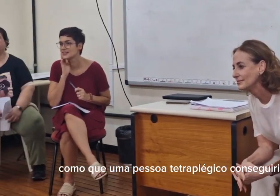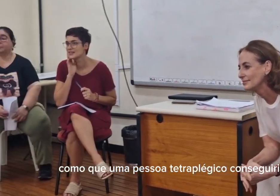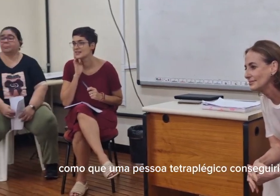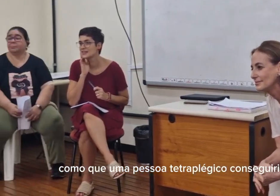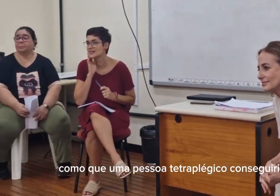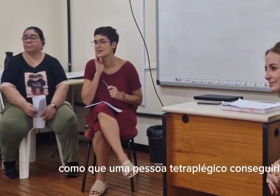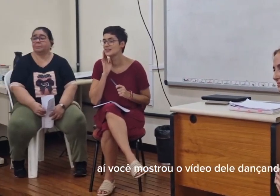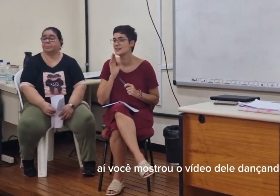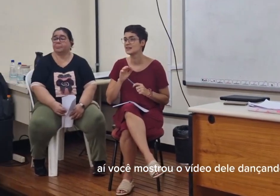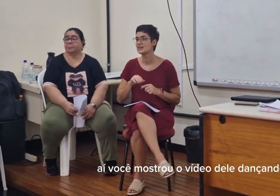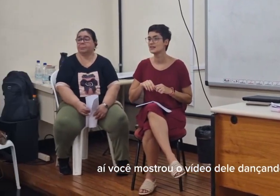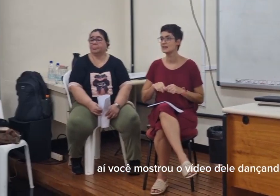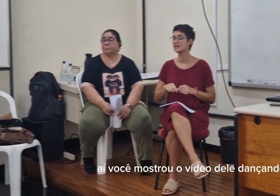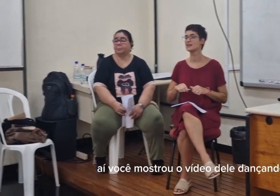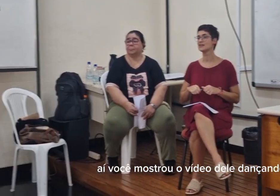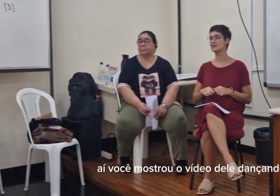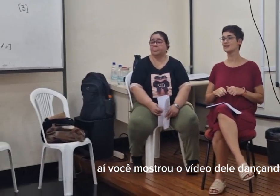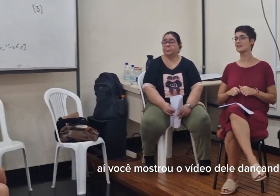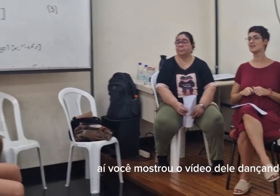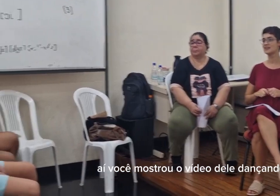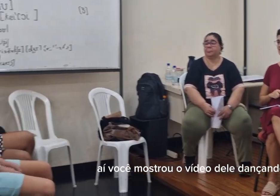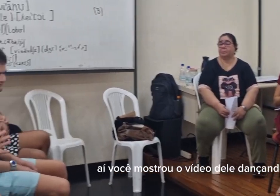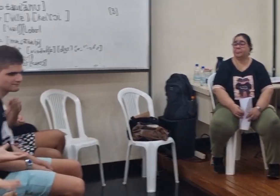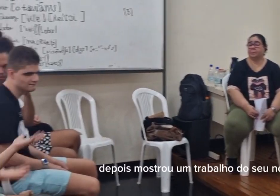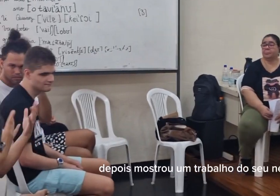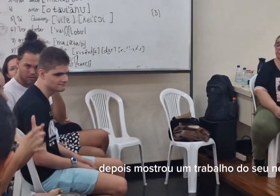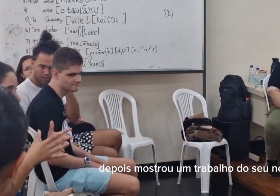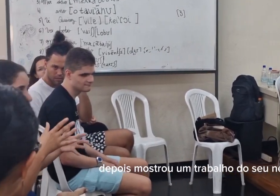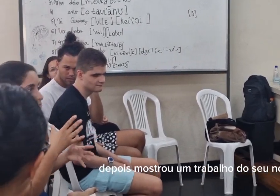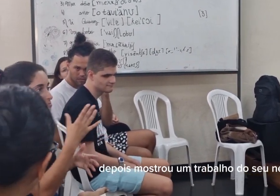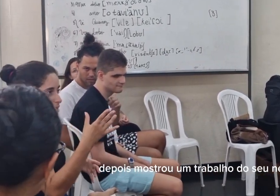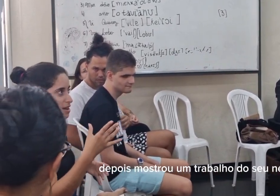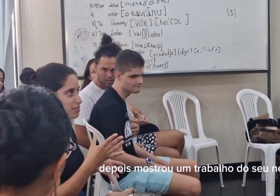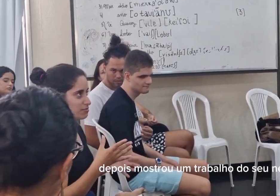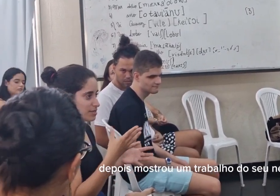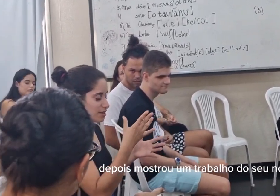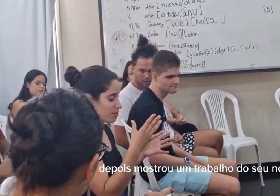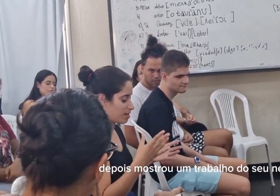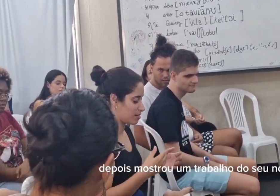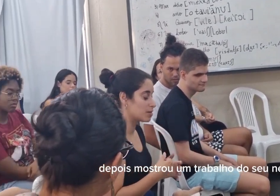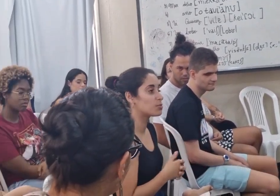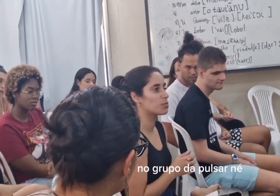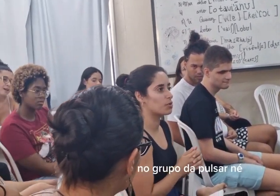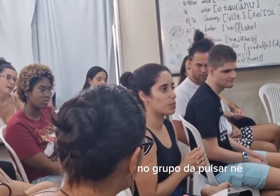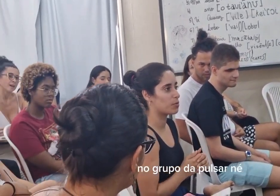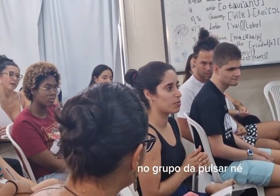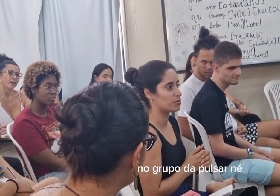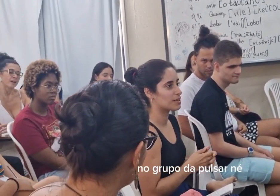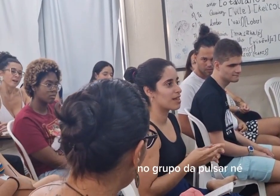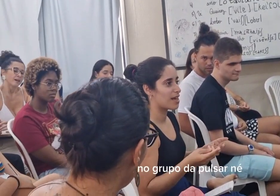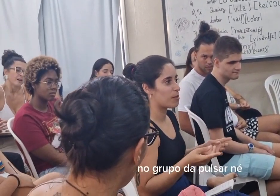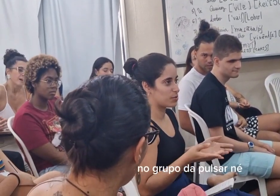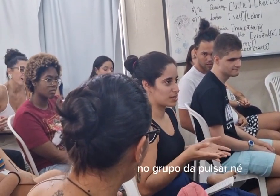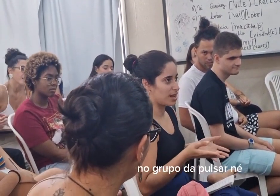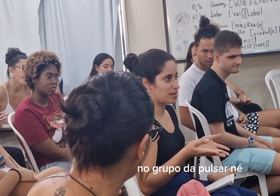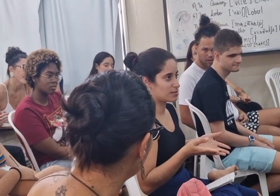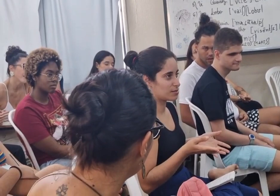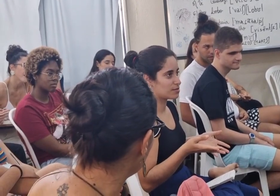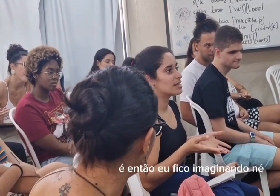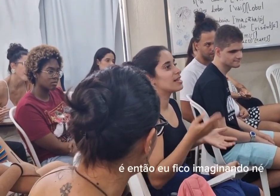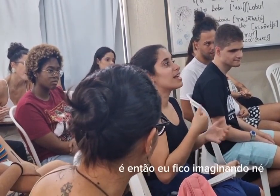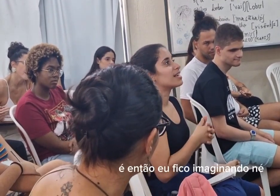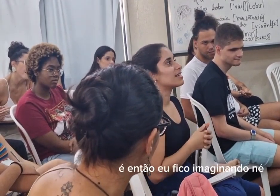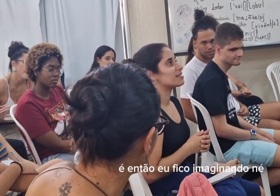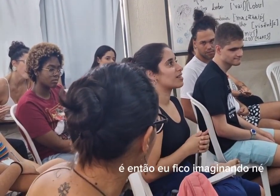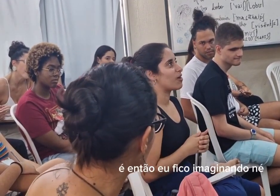conseguiria dançar, né? Aí você mostrou o vídeo, mostrou de dançar, depois mostrou o trabalho seu, né? No grupo de